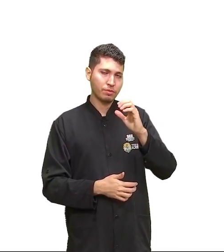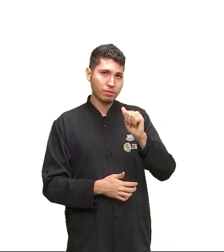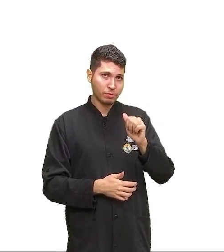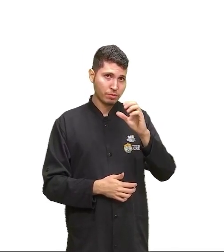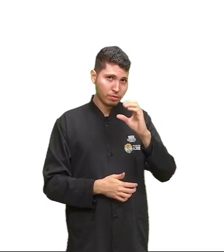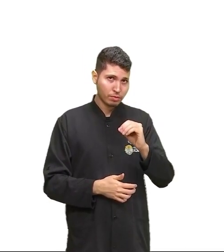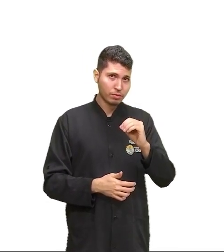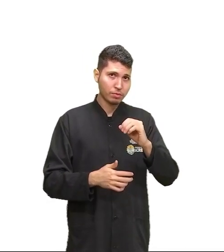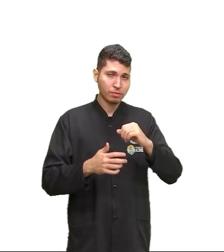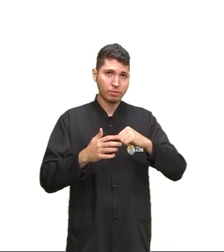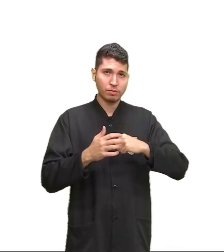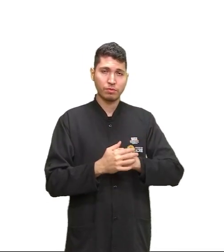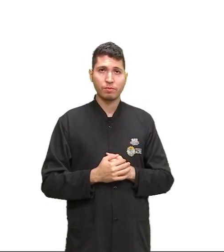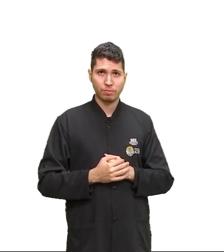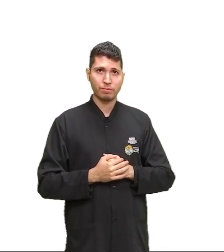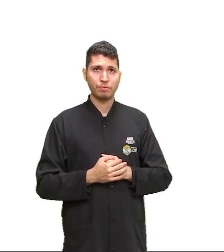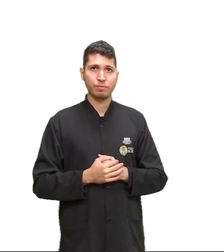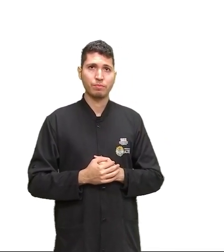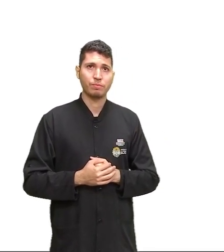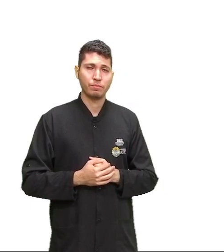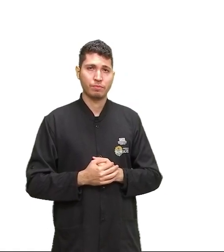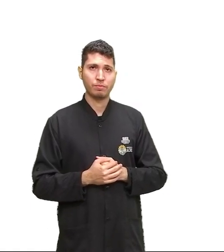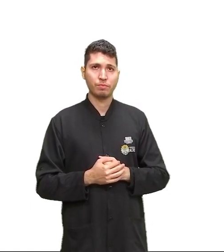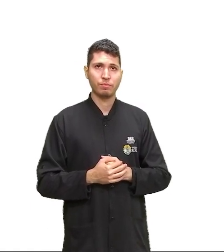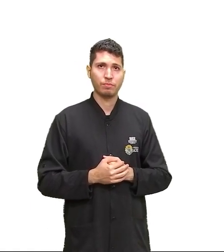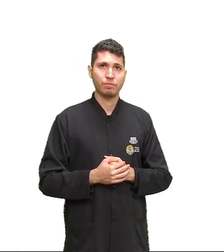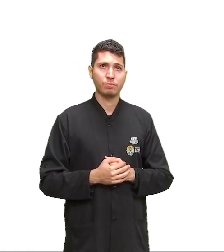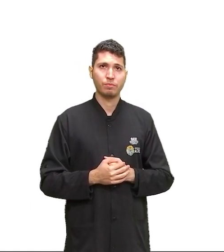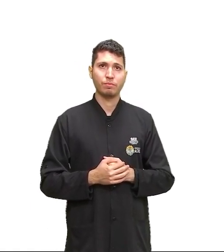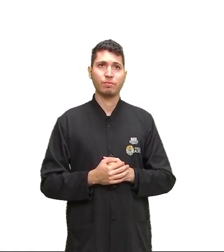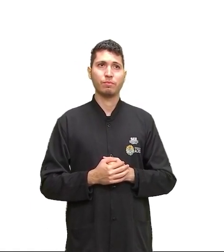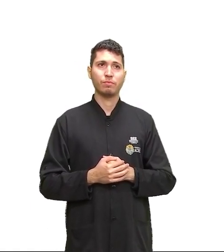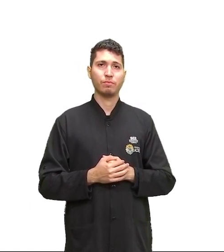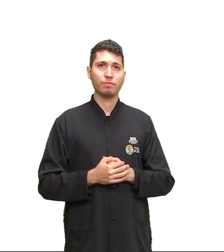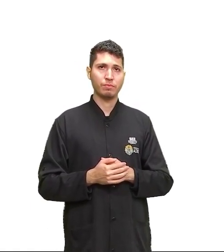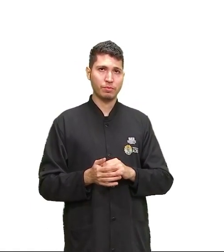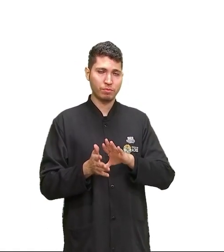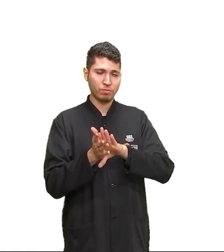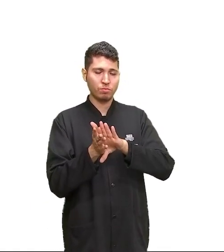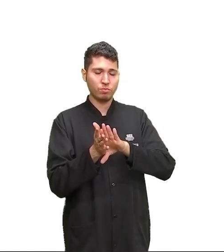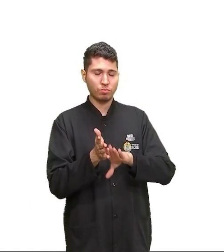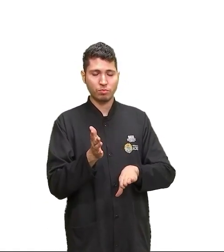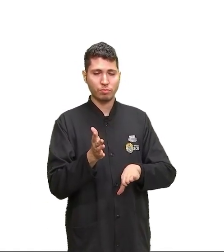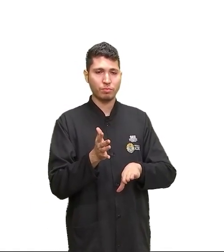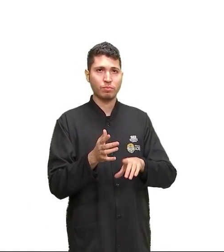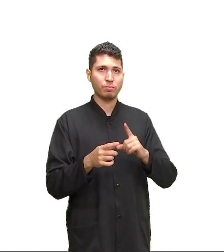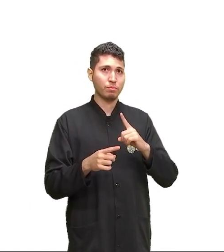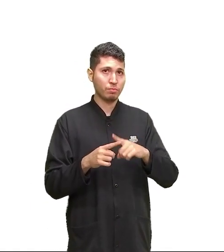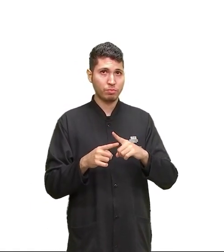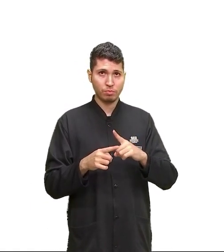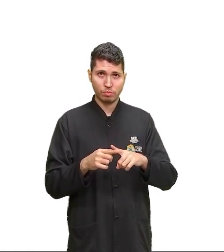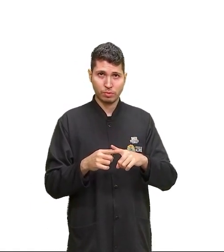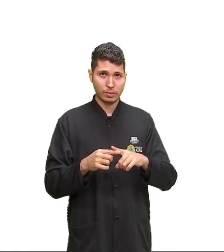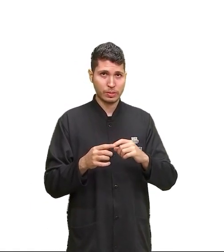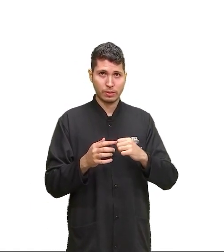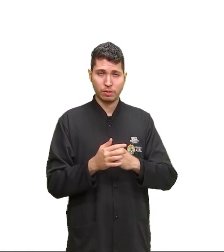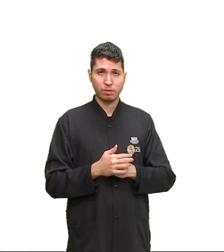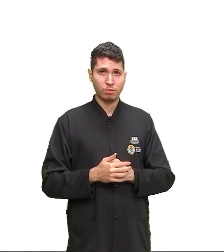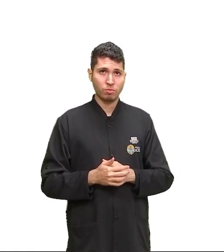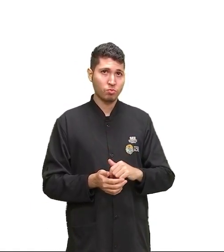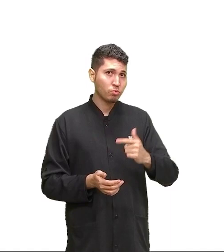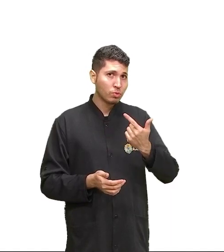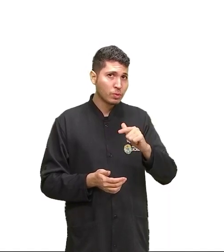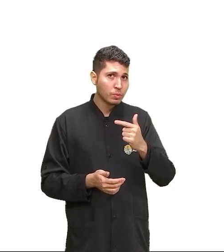de harmonia do elo patriarcal. Essa já é a alternativa que a gente descarta automaticamente, porque os seus criados não